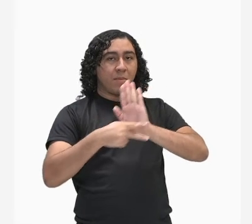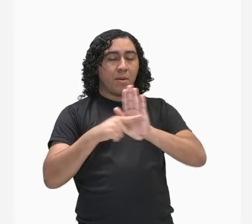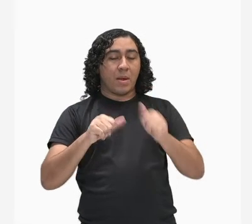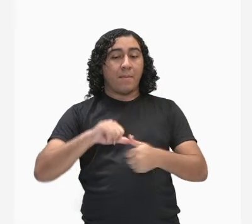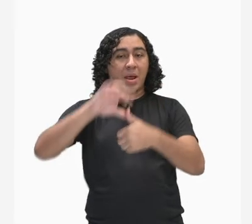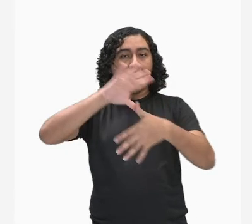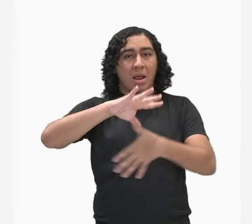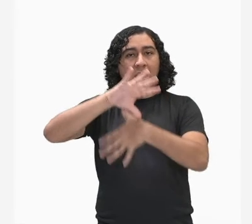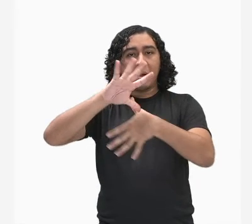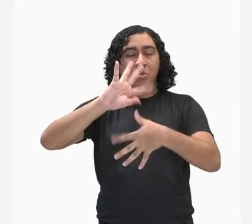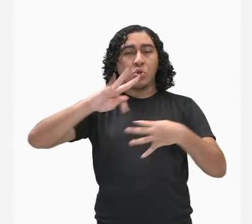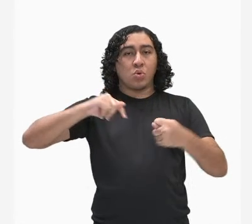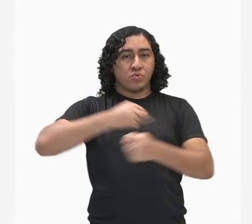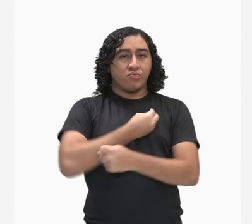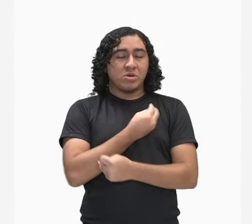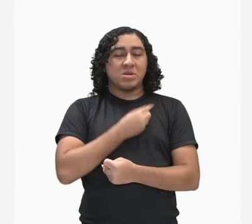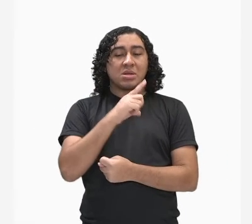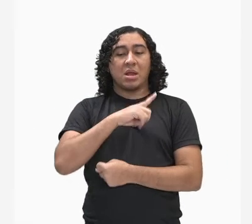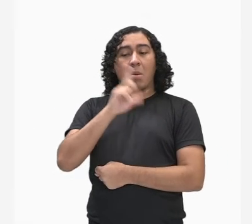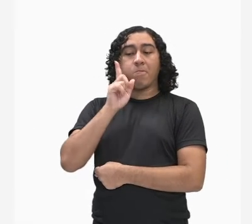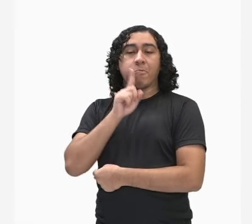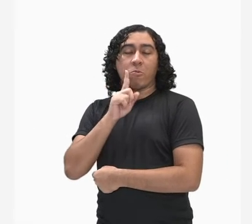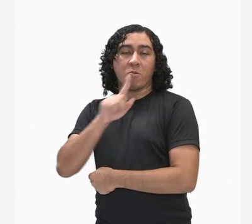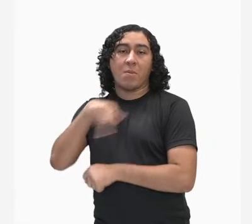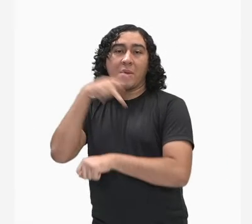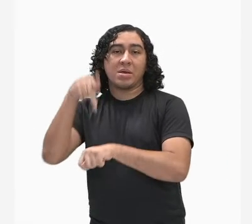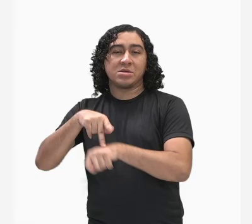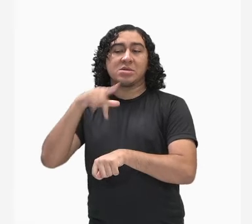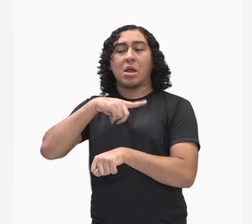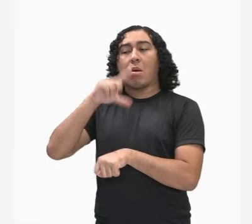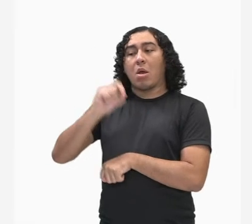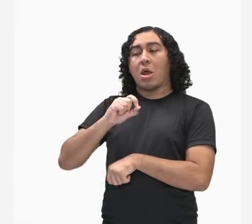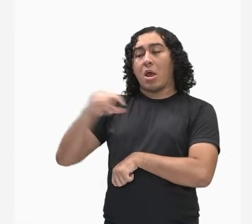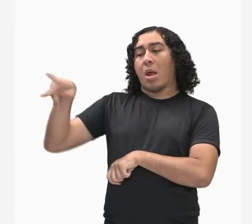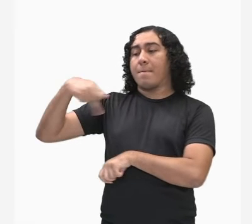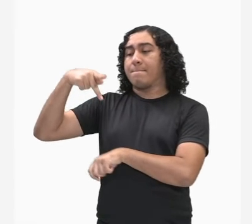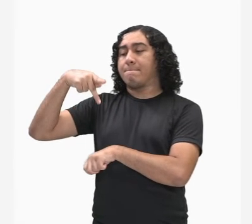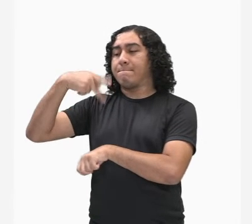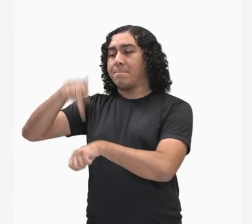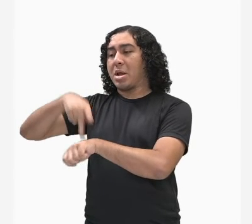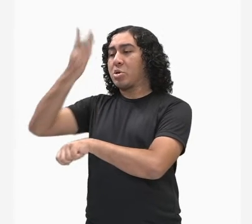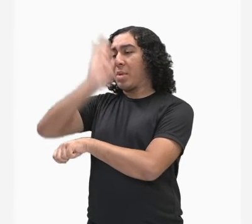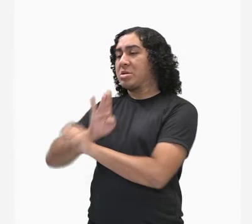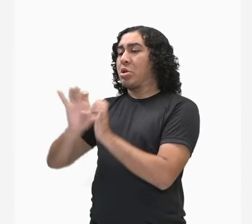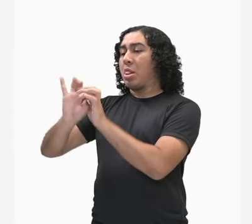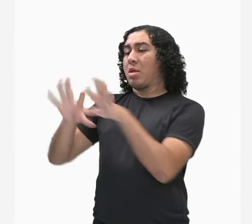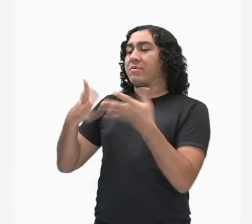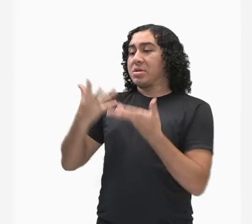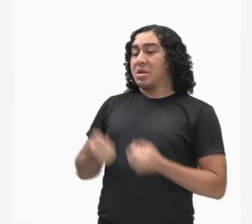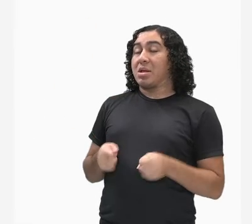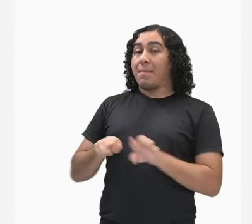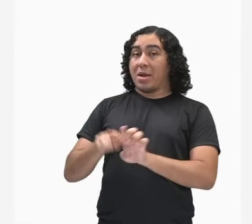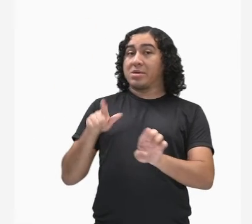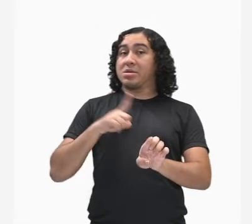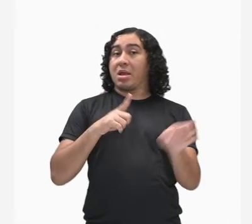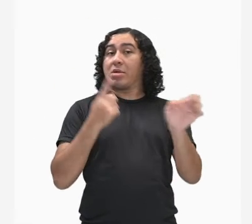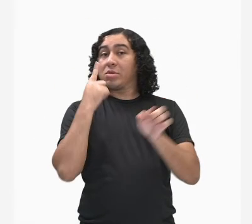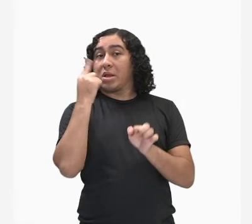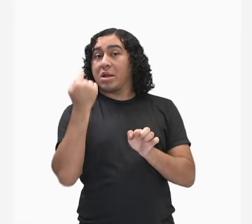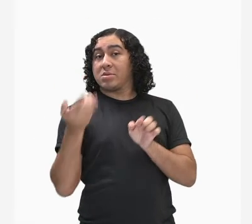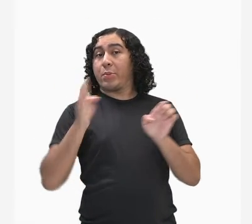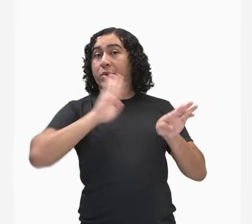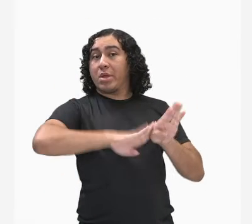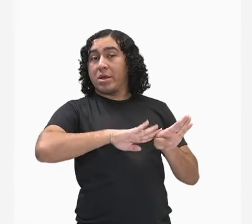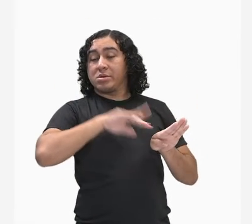vai levar os Estados Unidos a reconhecerem a nossa independência, mas também tem esse sentido de que ele vai